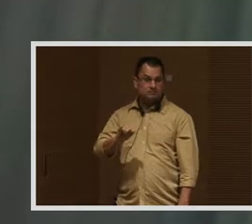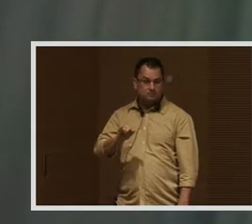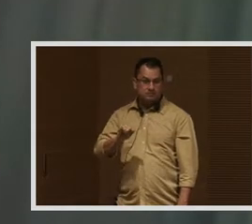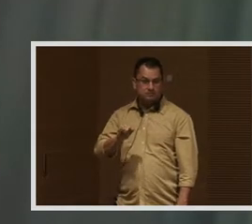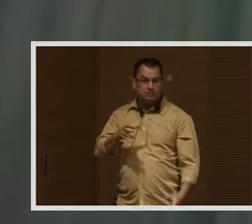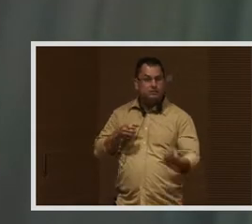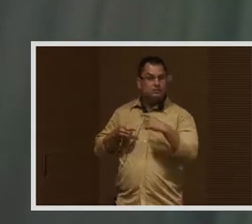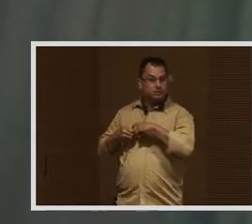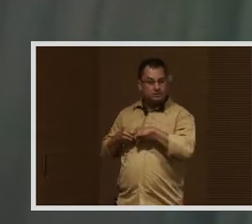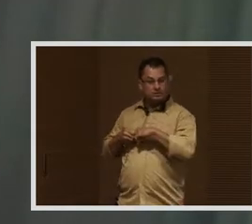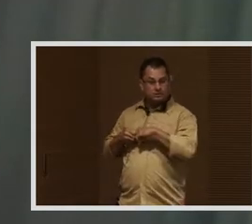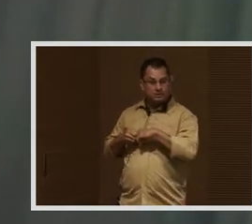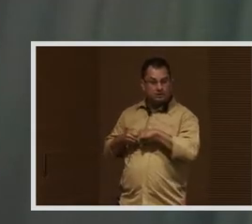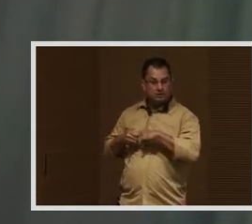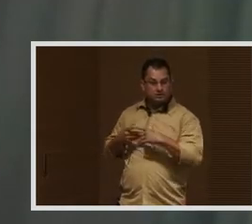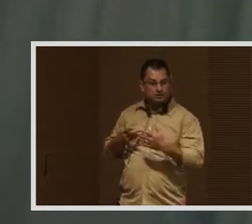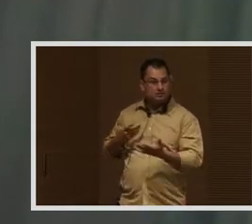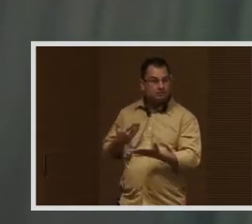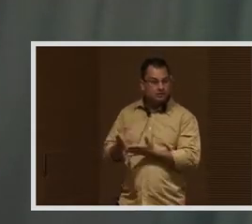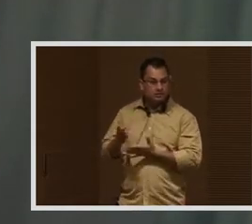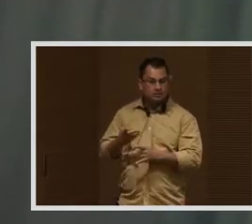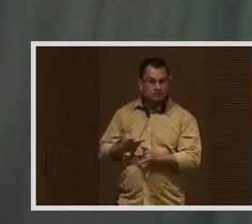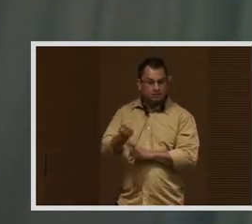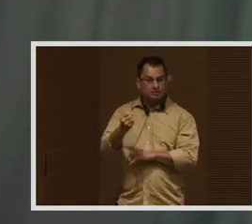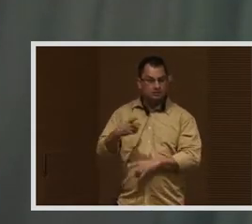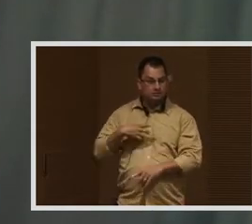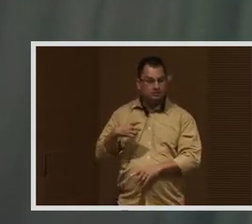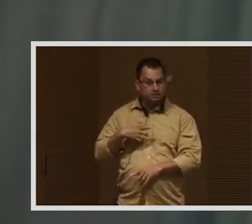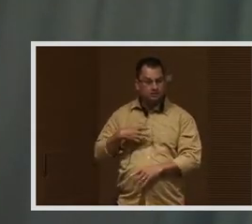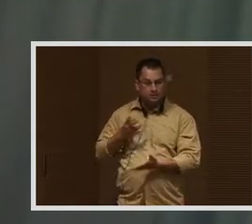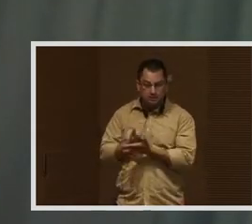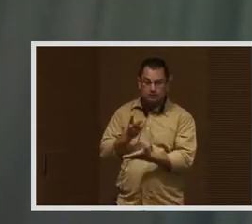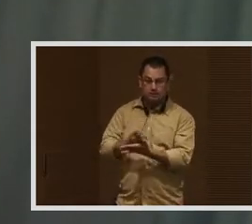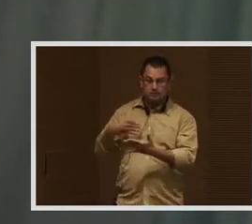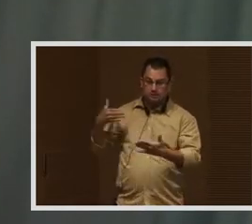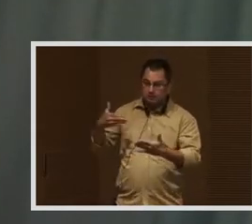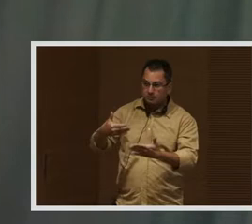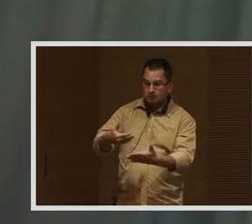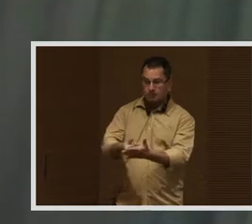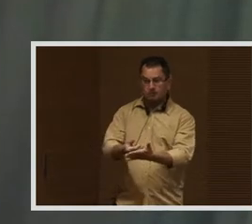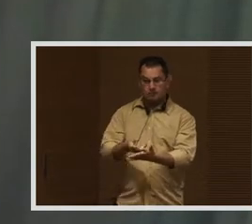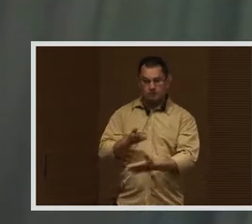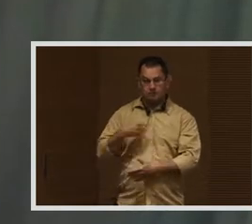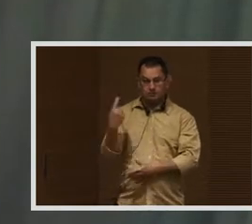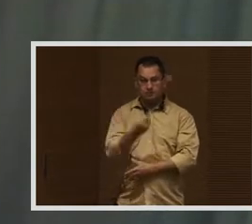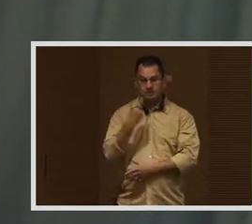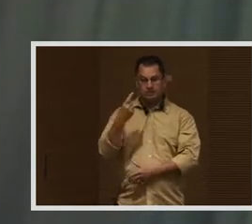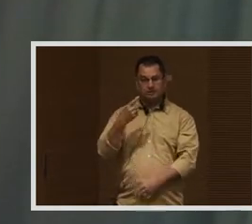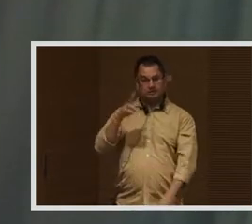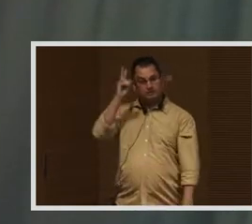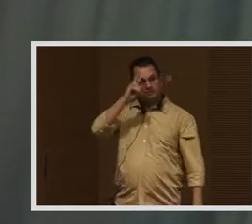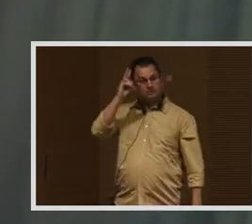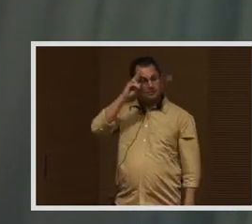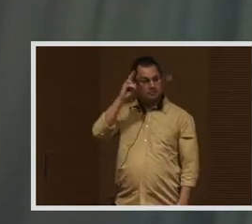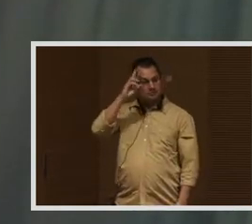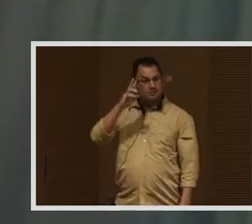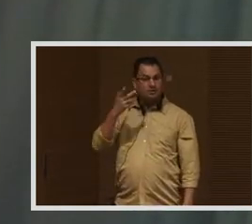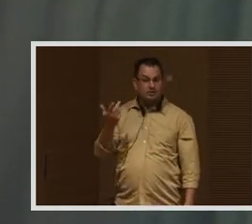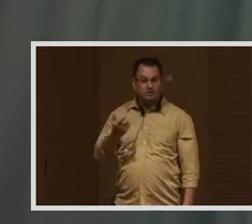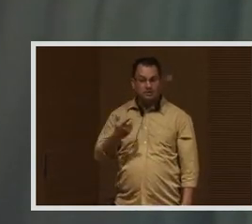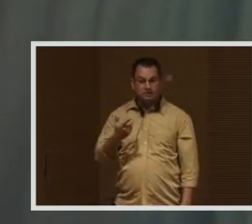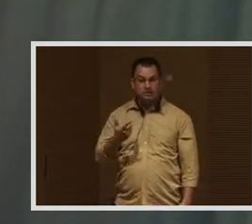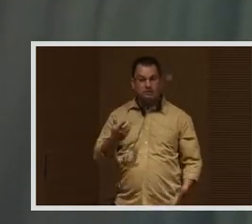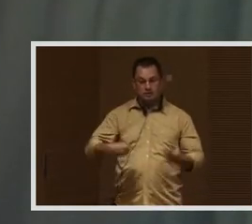tivemos. Essas seguem conosco, em nosso repertório, em nossa memória, na história das